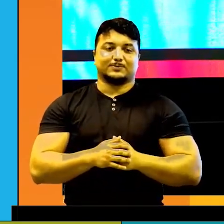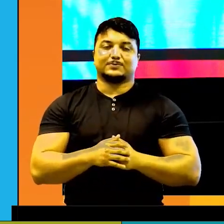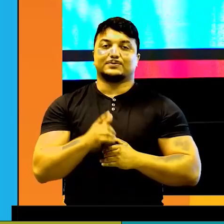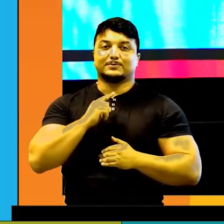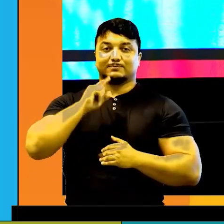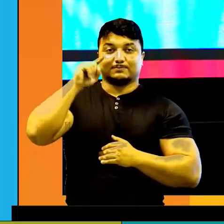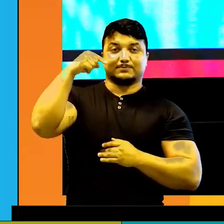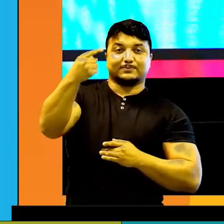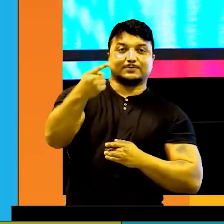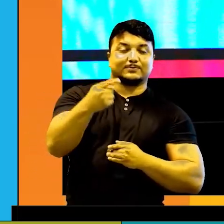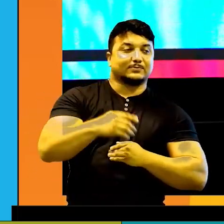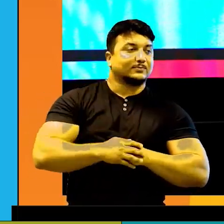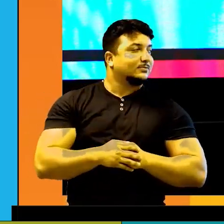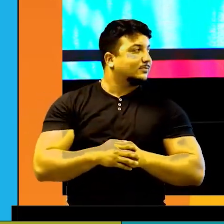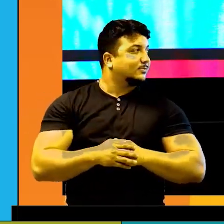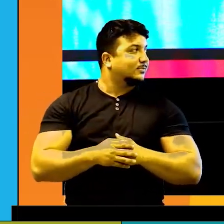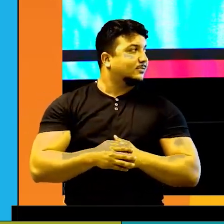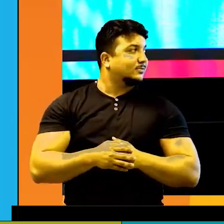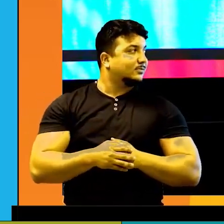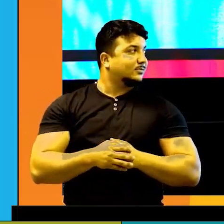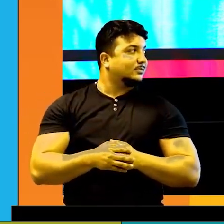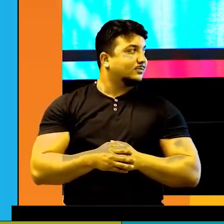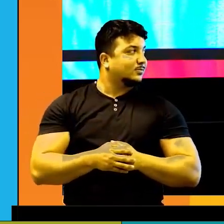E mais tarde, mais à frente, ele diz assim,